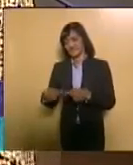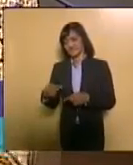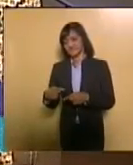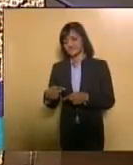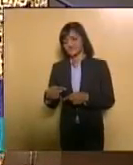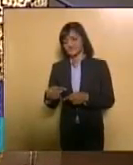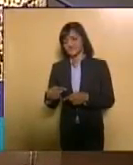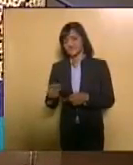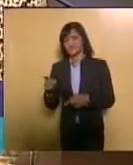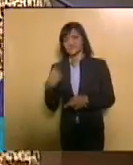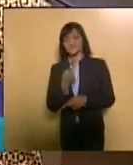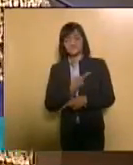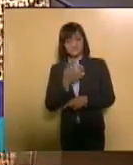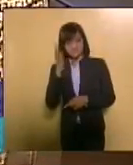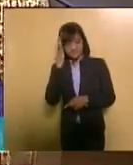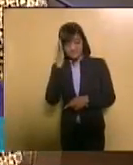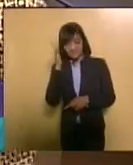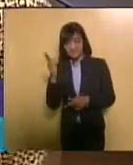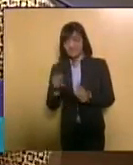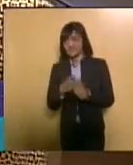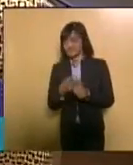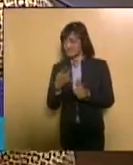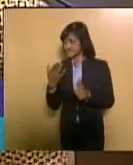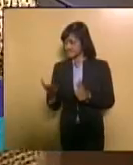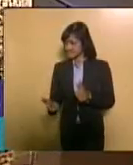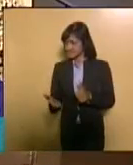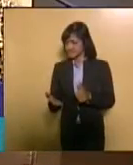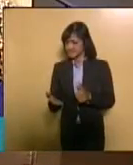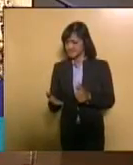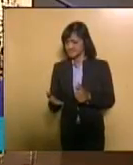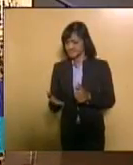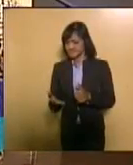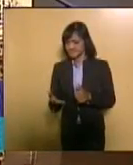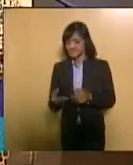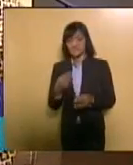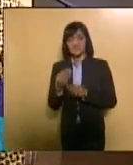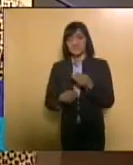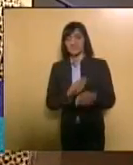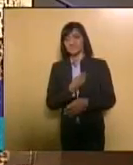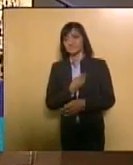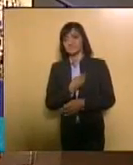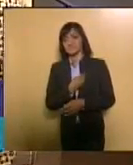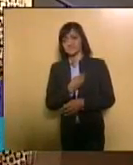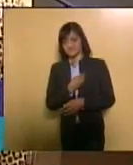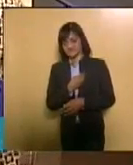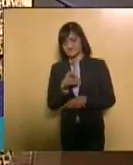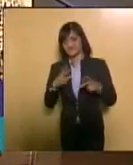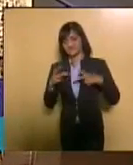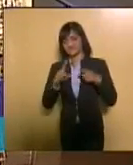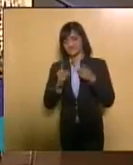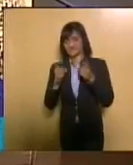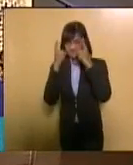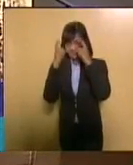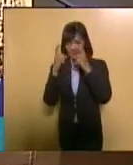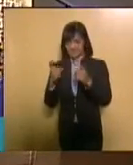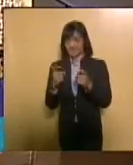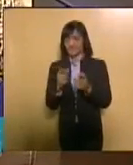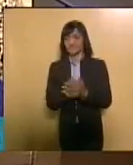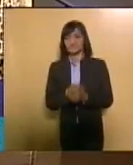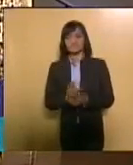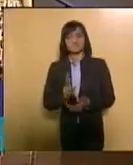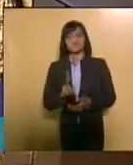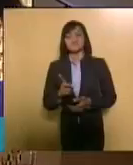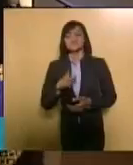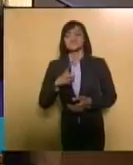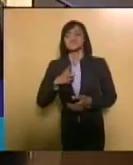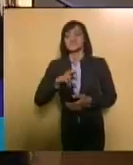a gente compreende primeiramente né que são as questões das relações interpessoais mas a violência é com construída simbolicamente